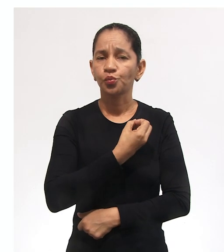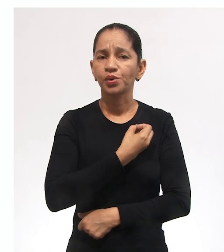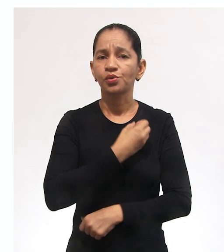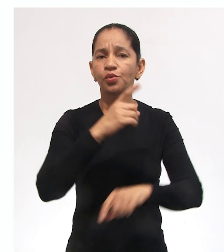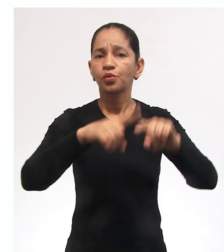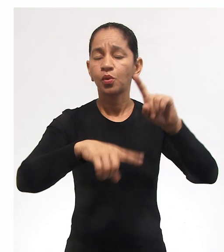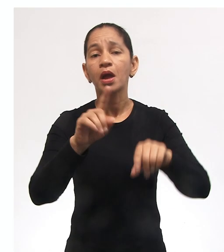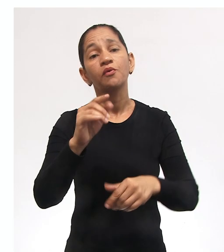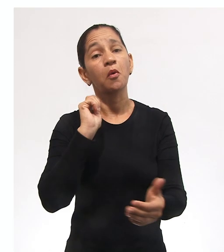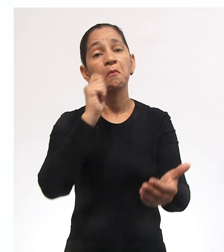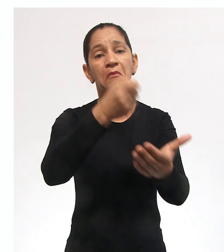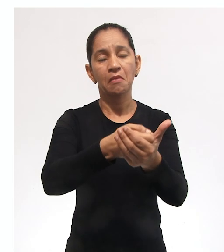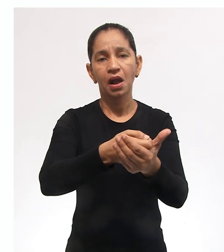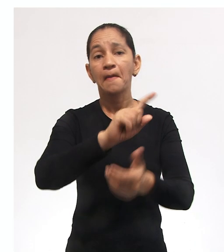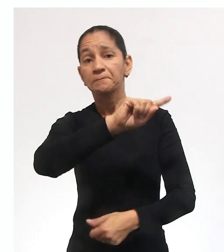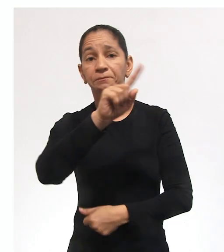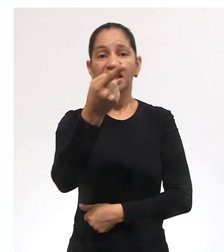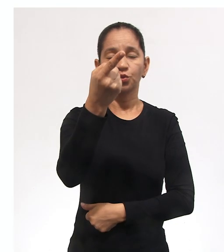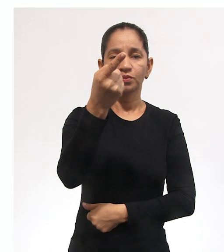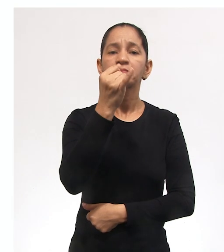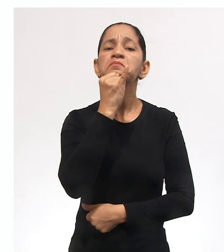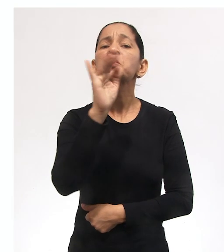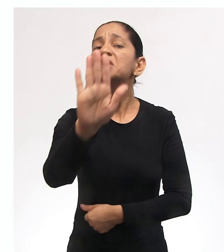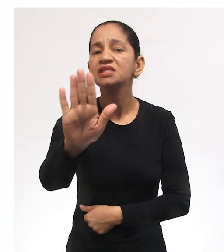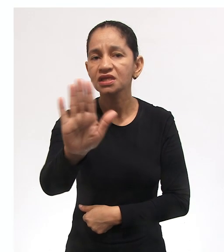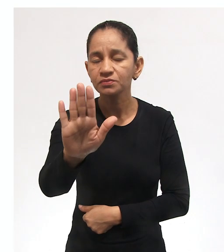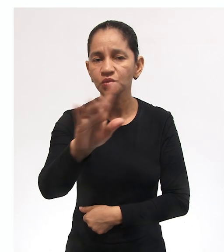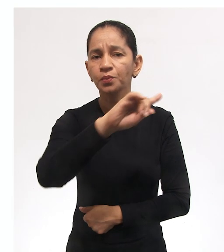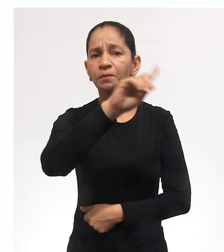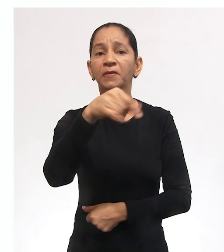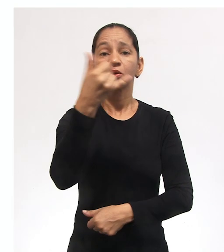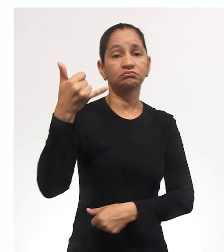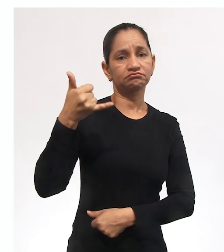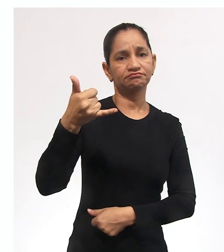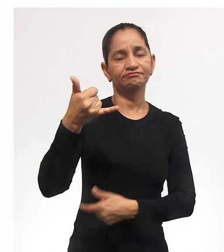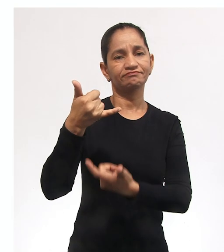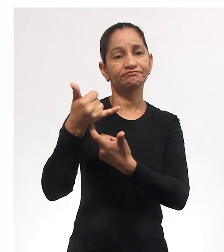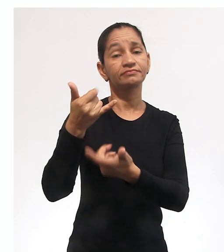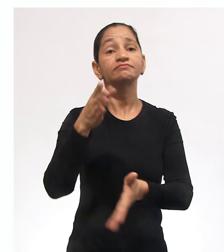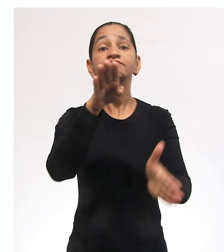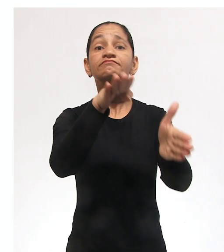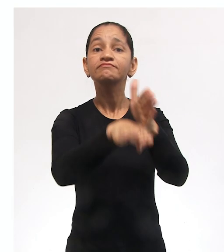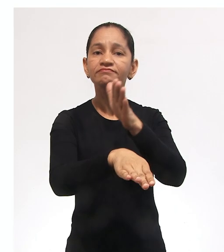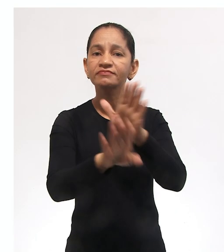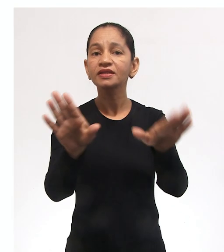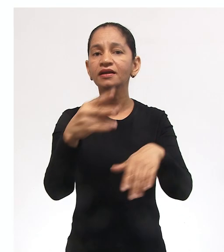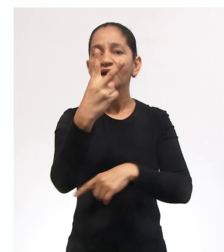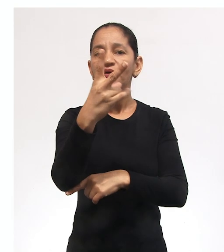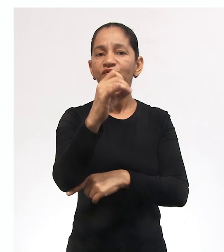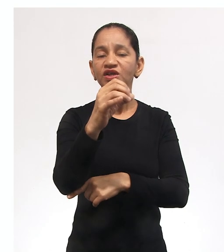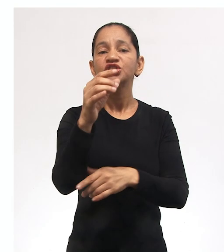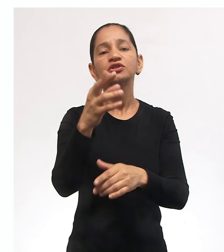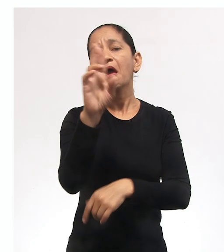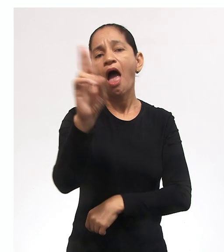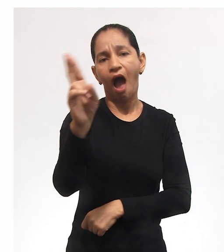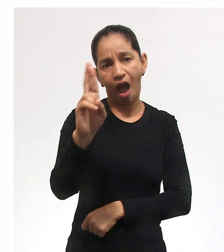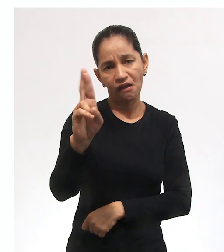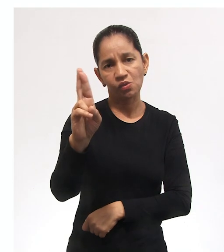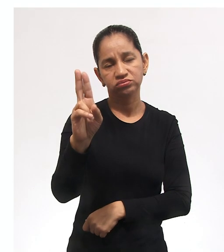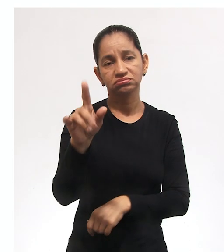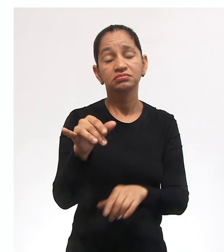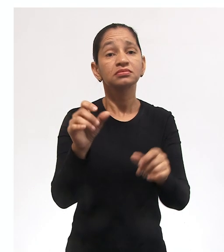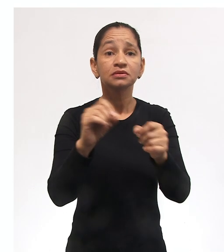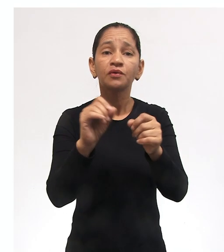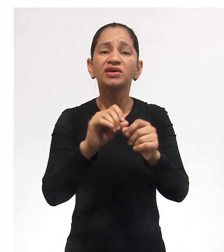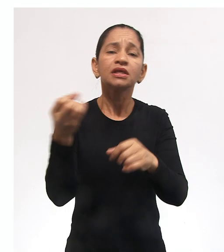ia pagar R$1.000 em um celular e eu tive um desconto de R$20, para eu